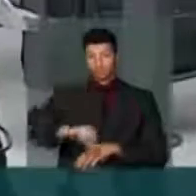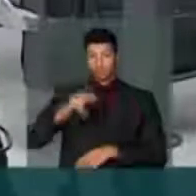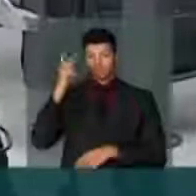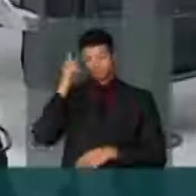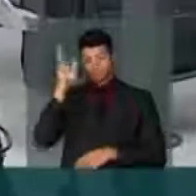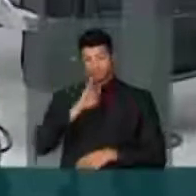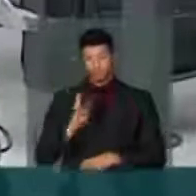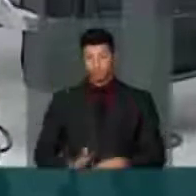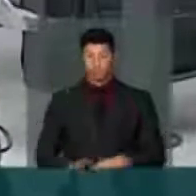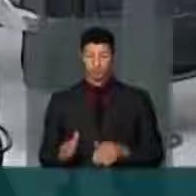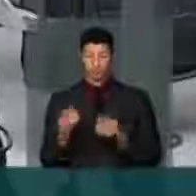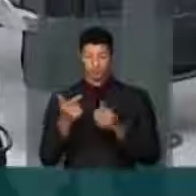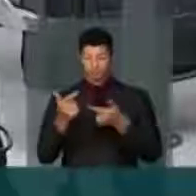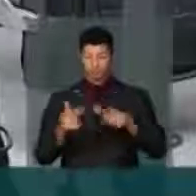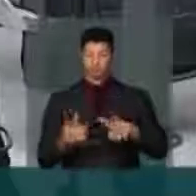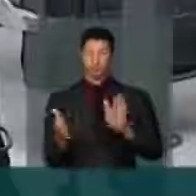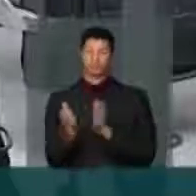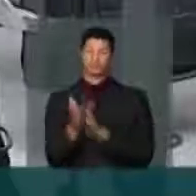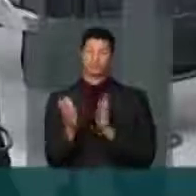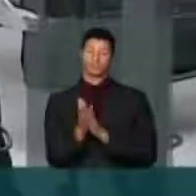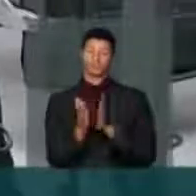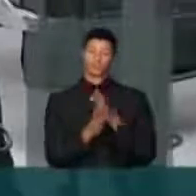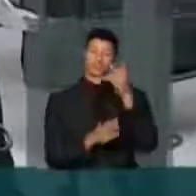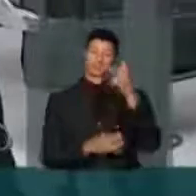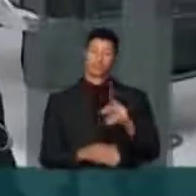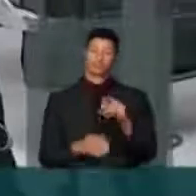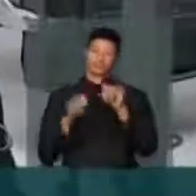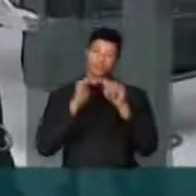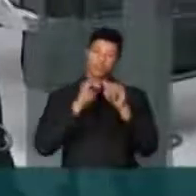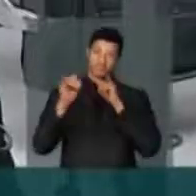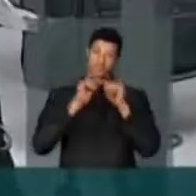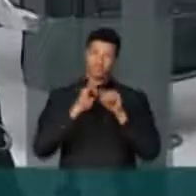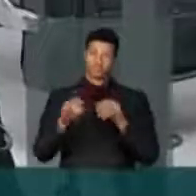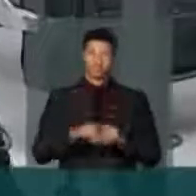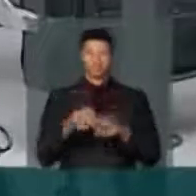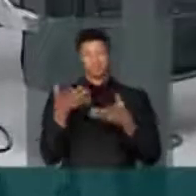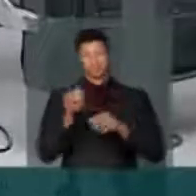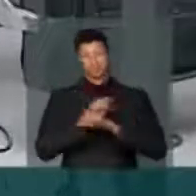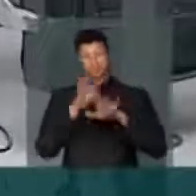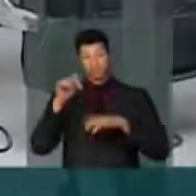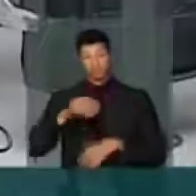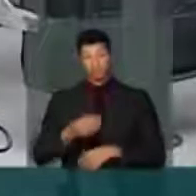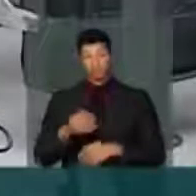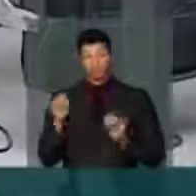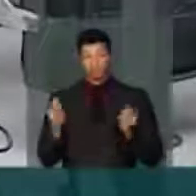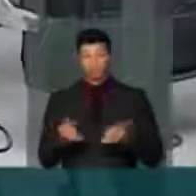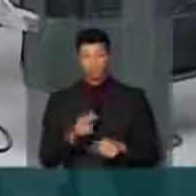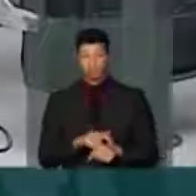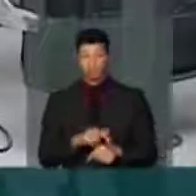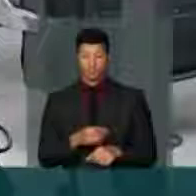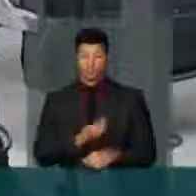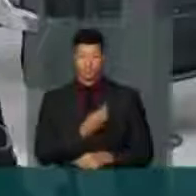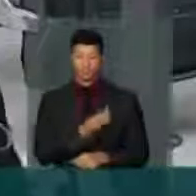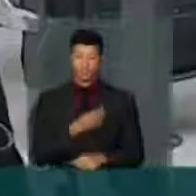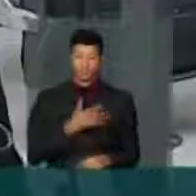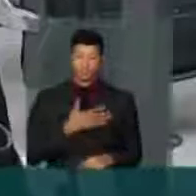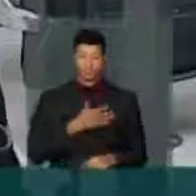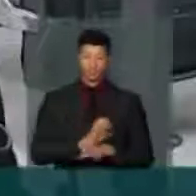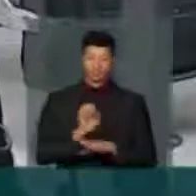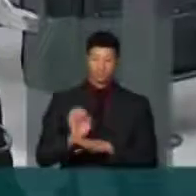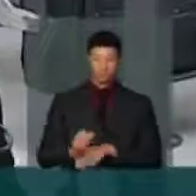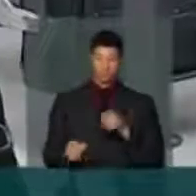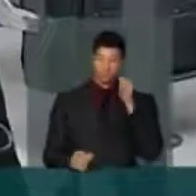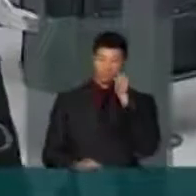nosso Brasil. Então, mais uma vez, lhe parabenizo pelo pronunciamento. Quero deixar aqui, aproveitar o momento, deixar registrado que no meu estado,